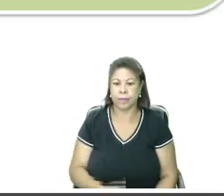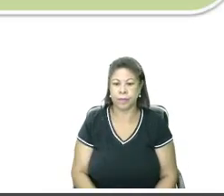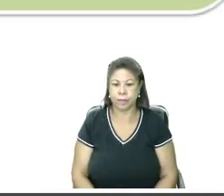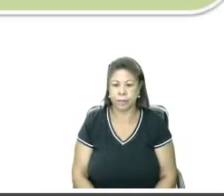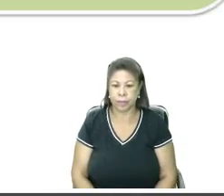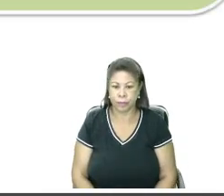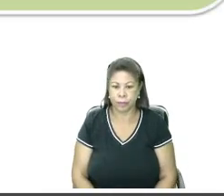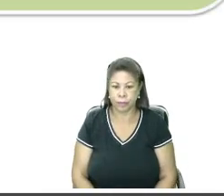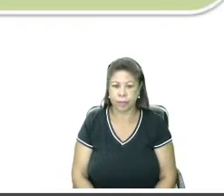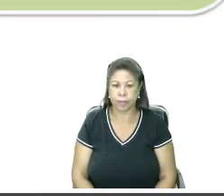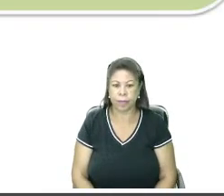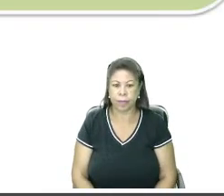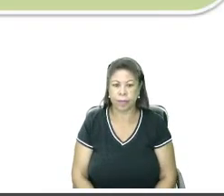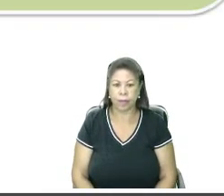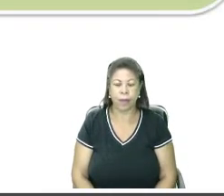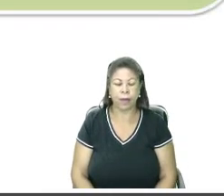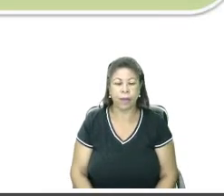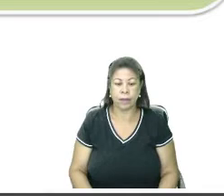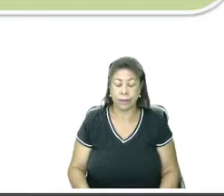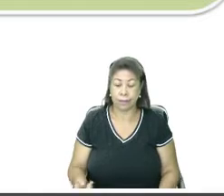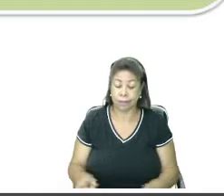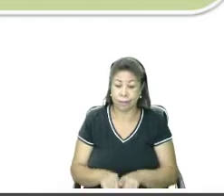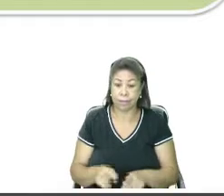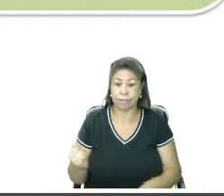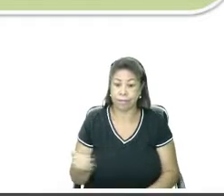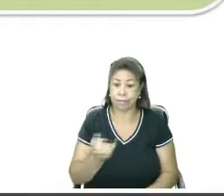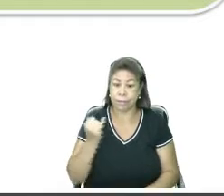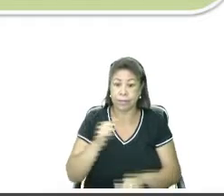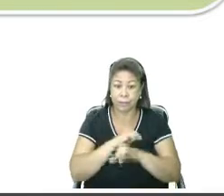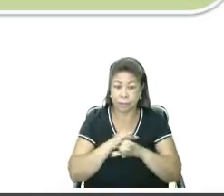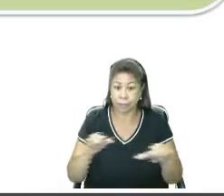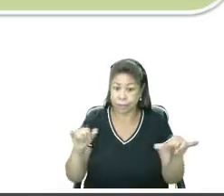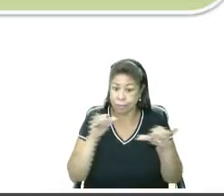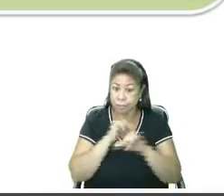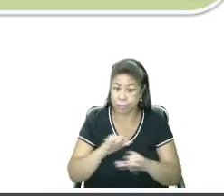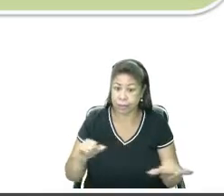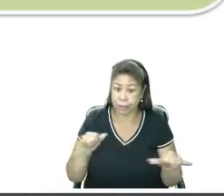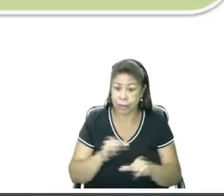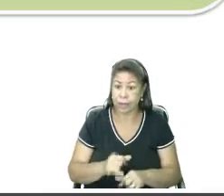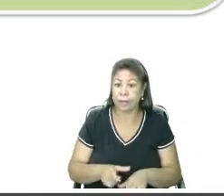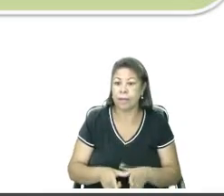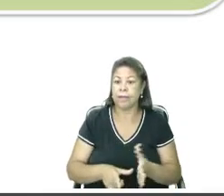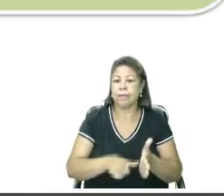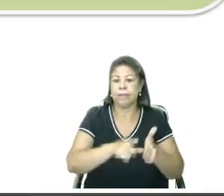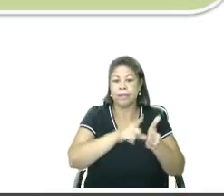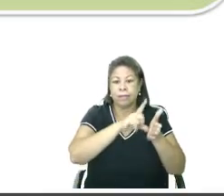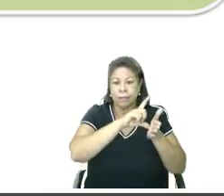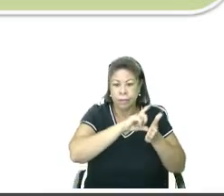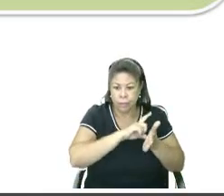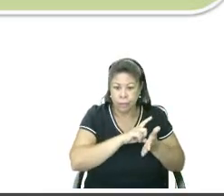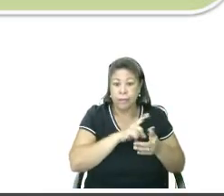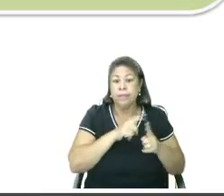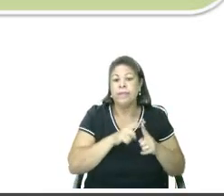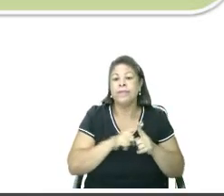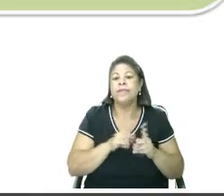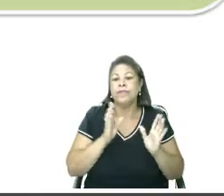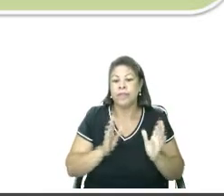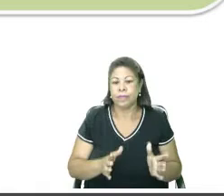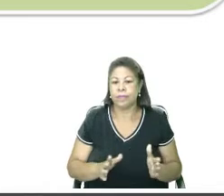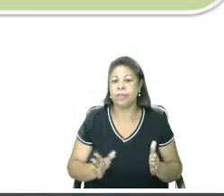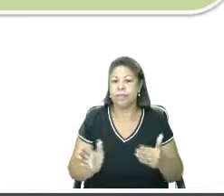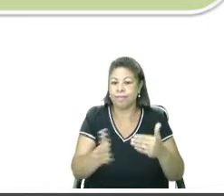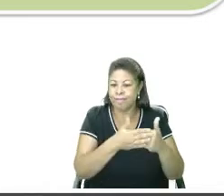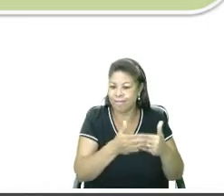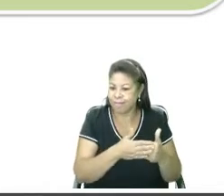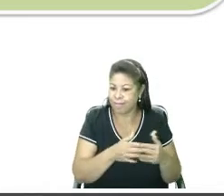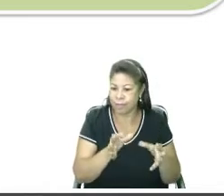A gente sempre ressalta que as informações se dão de forma preliminar, tendo em vista alguns fechamentos de sistema que ainda não se deram